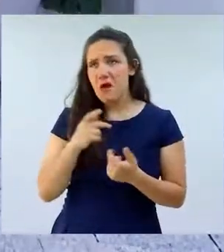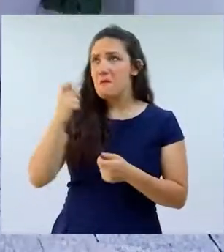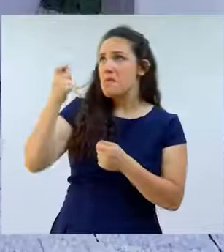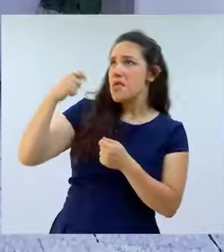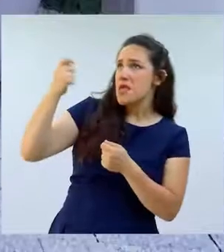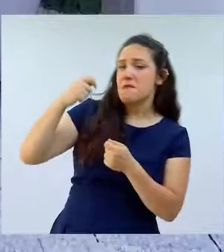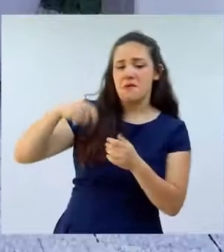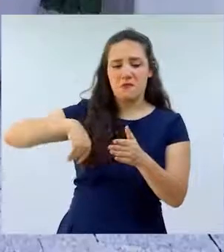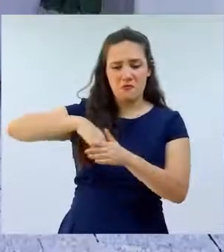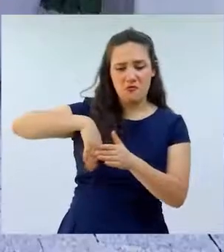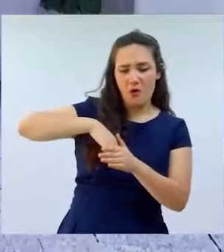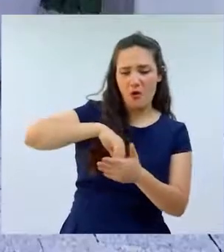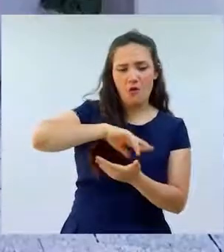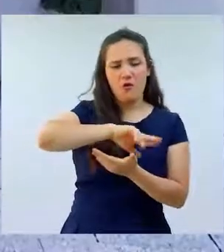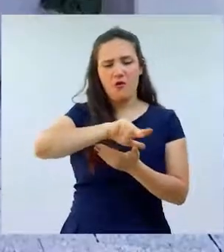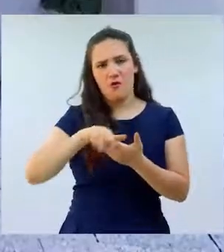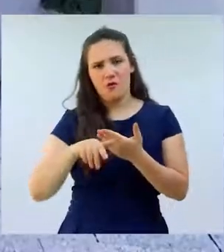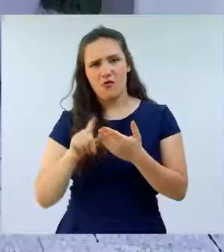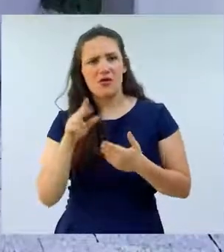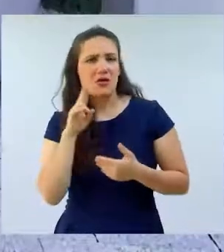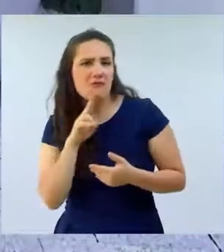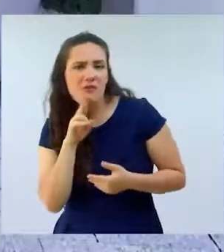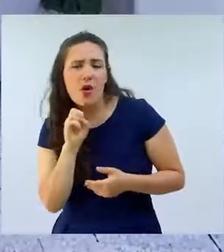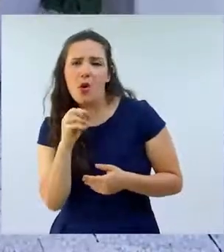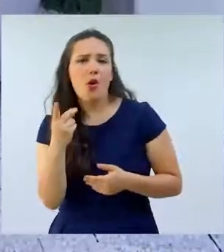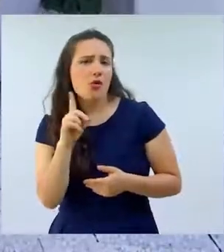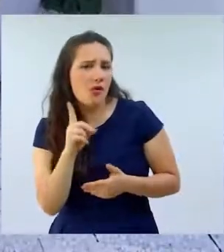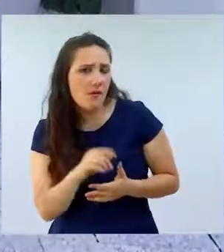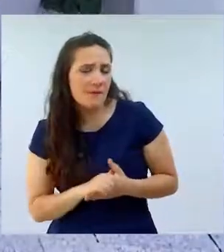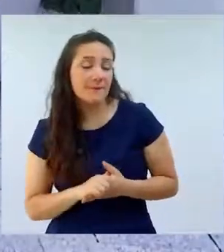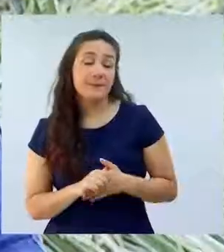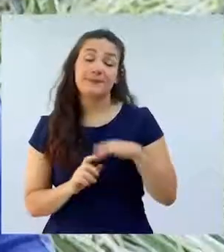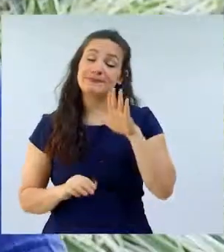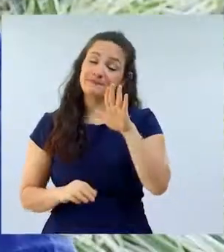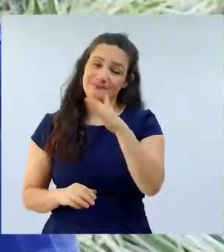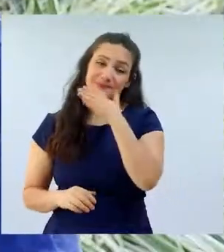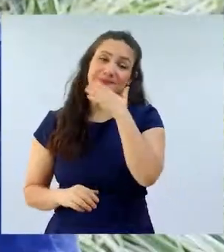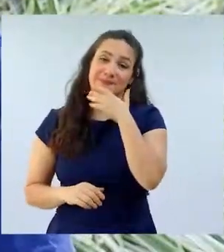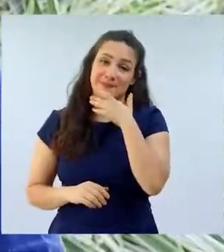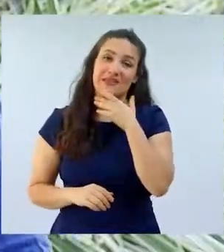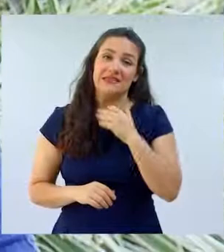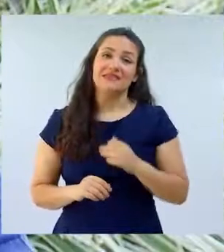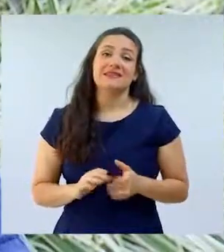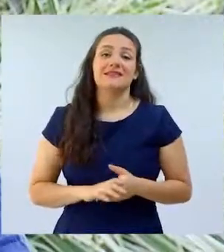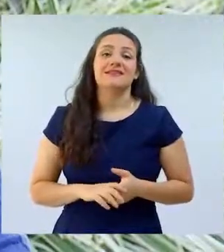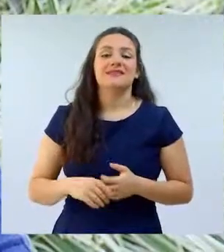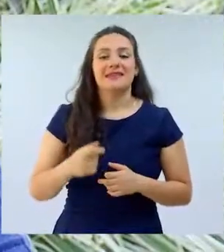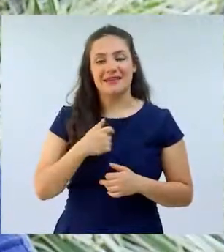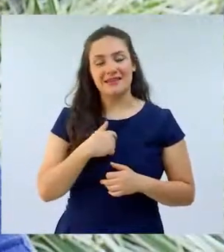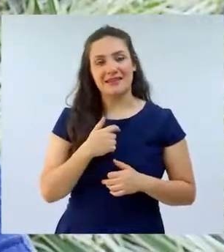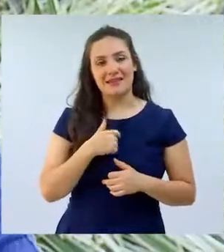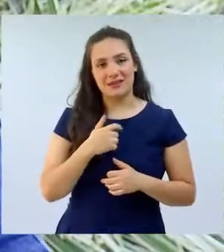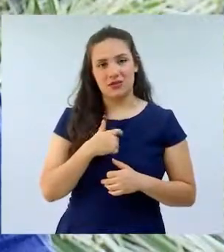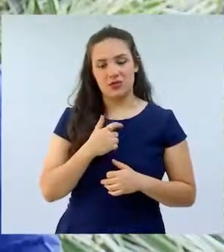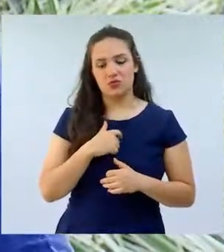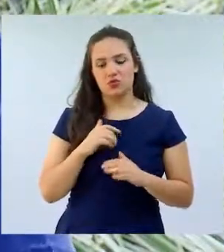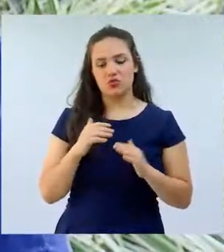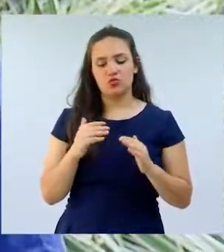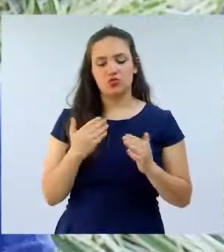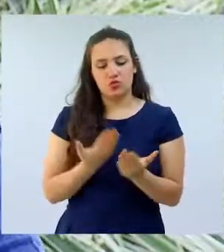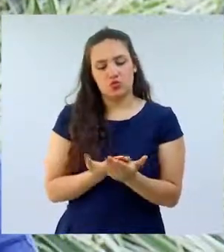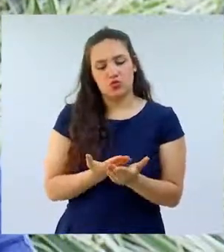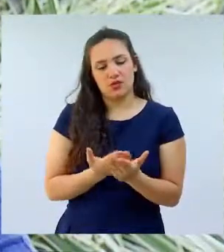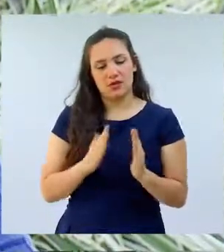pipa, ou... porque você me falou que começou a pintar, você tinha 14 anos, a tua primeira pintura. Sim. Eu vou te falar, eu estudei no Dom Bosco,